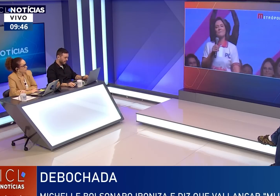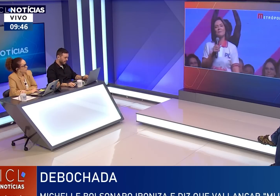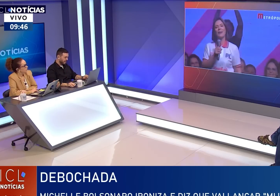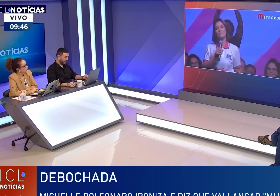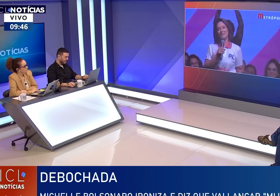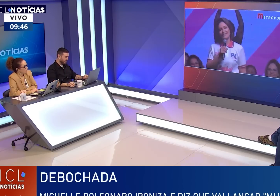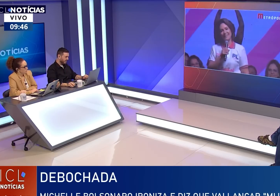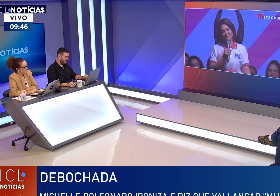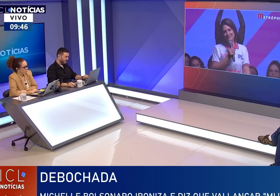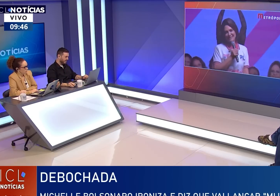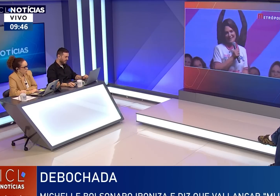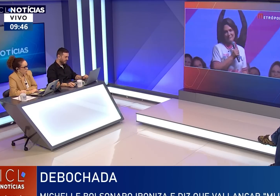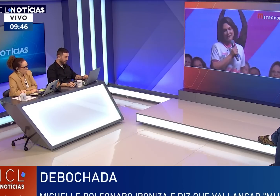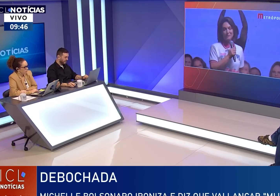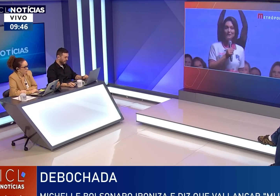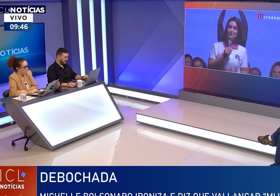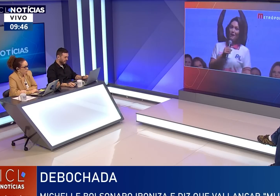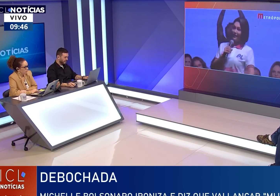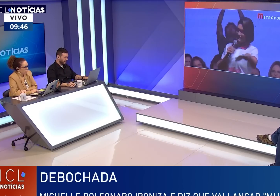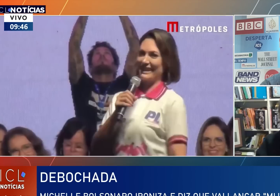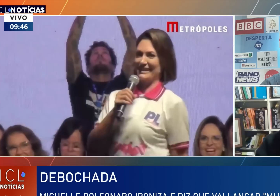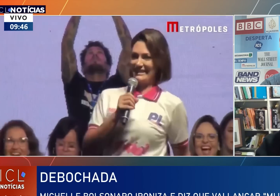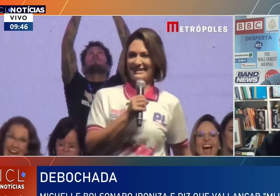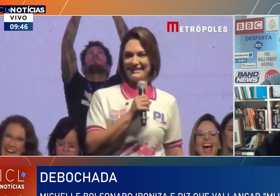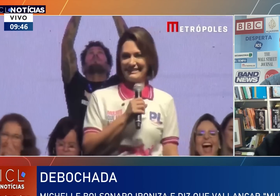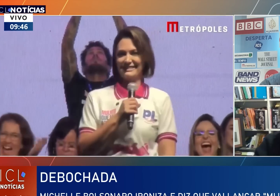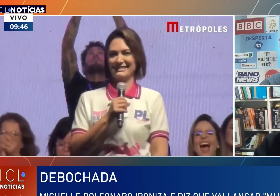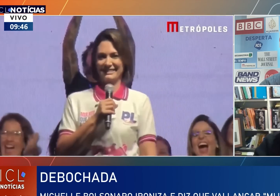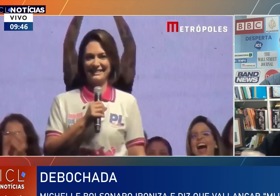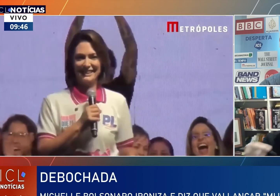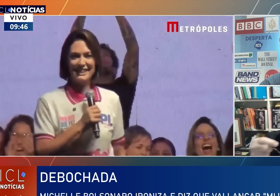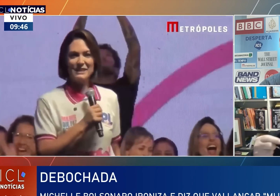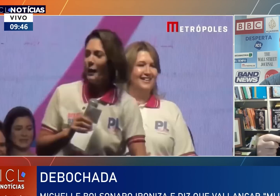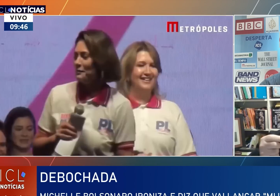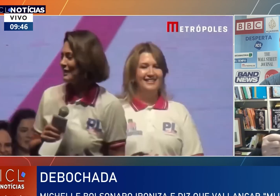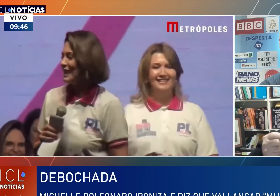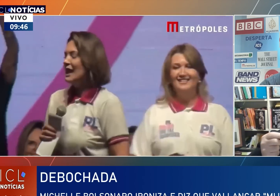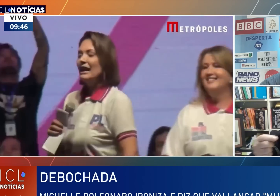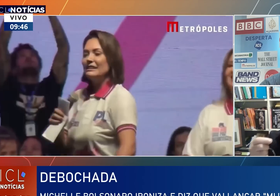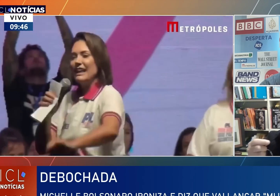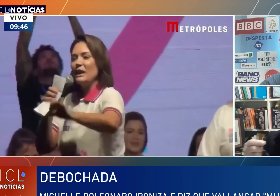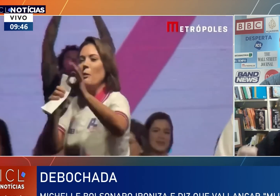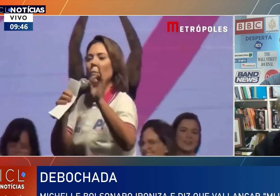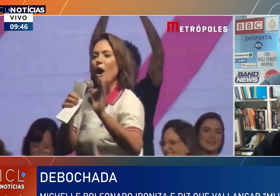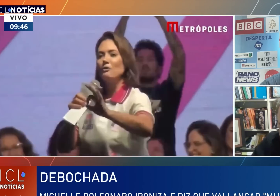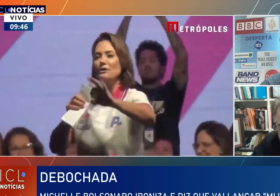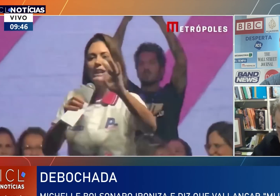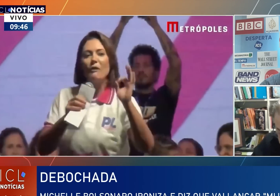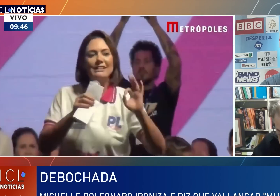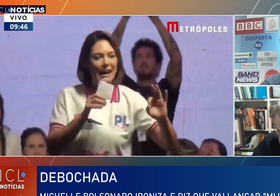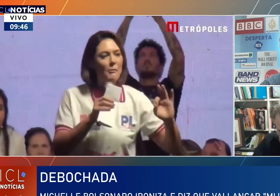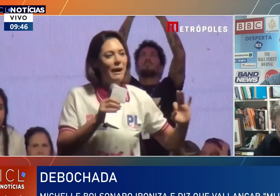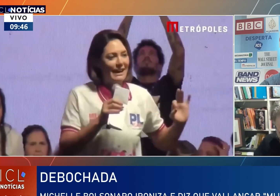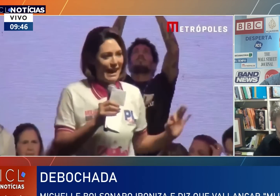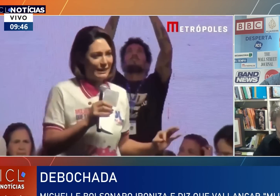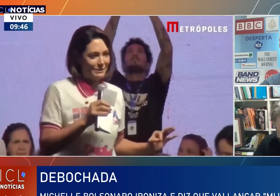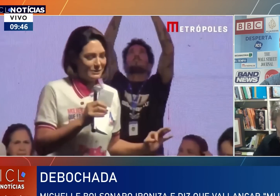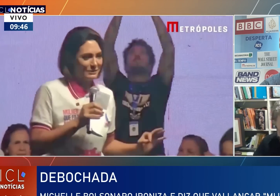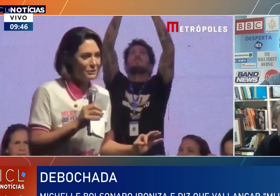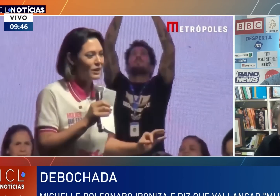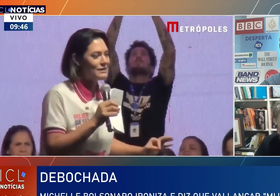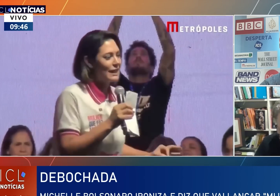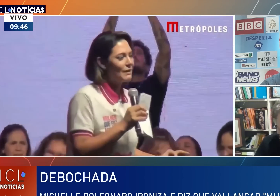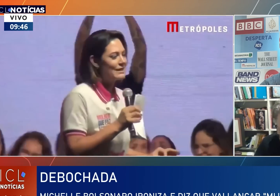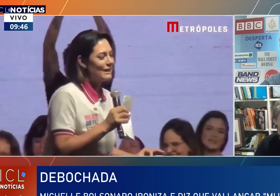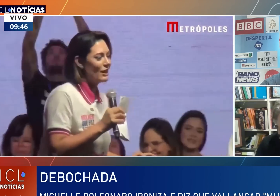com o Chico Pinheiro e também com o Chico Sá, e perguntaram, né, quem eu achava que tinha potencial eleitoral. E eu falei de cara a